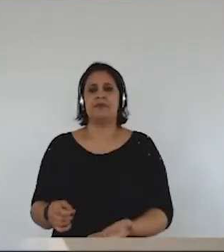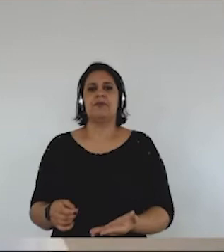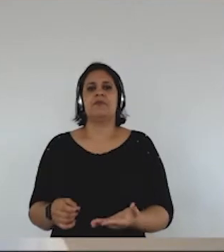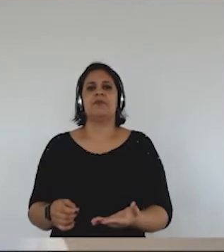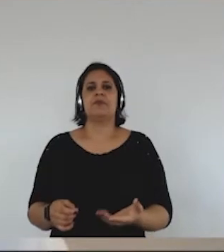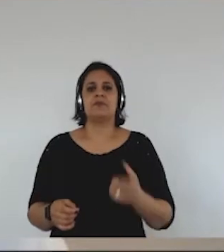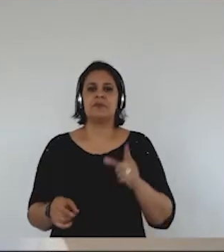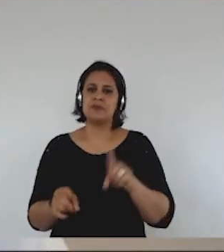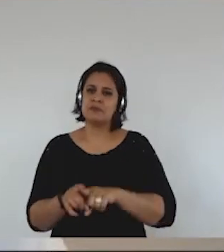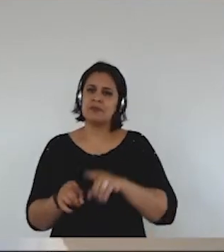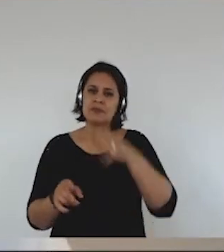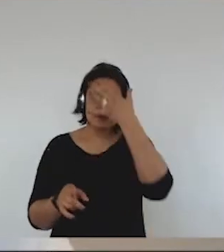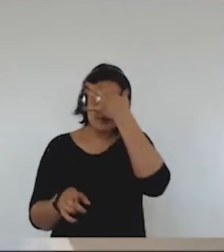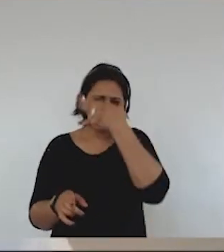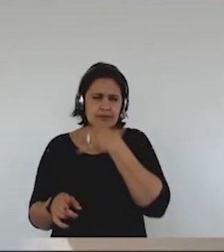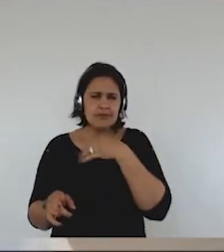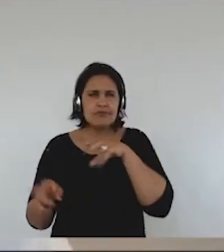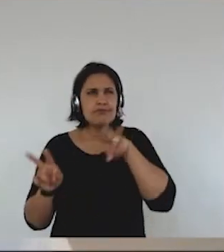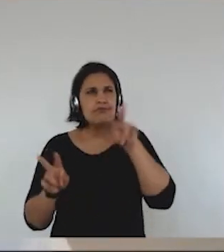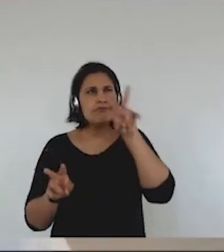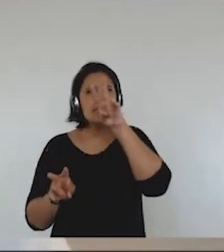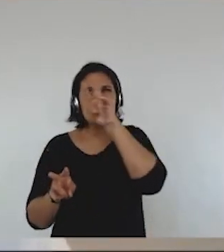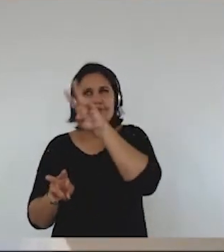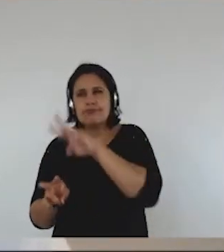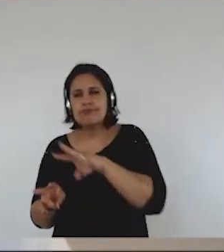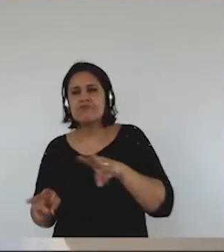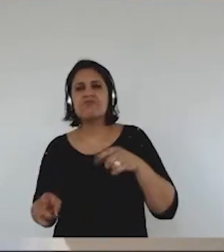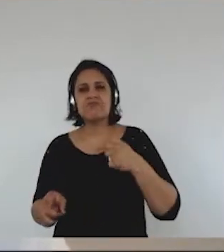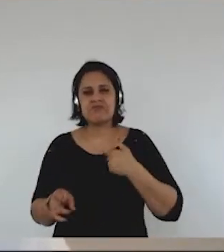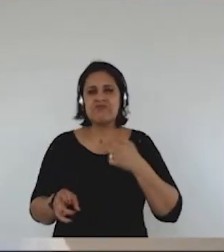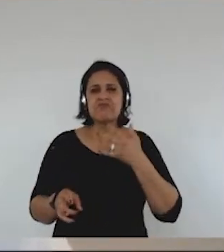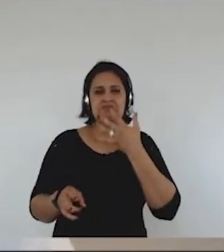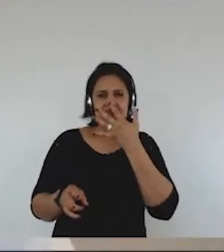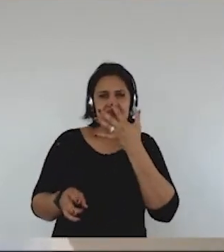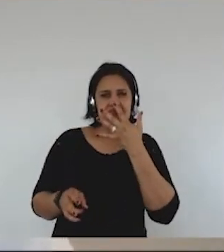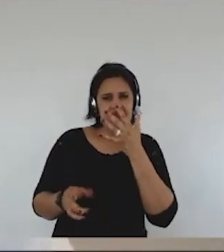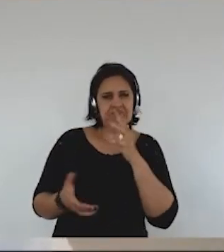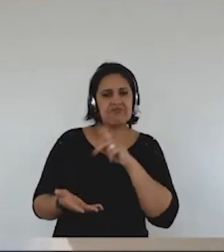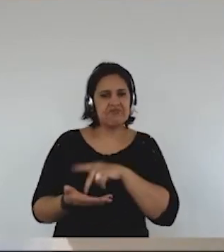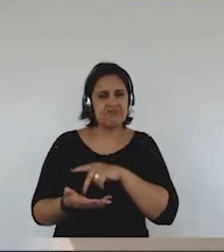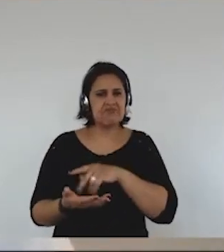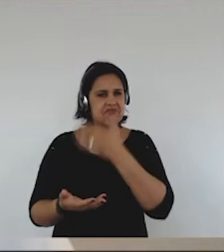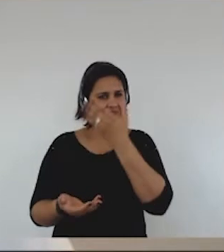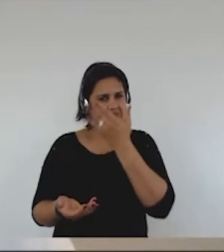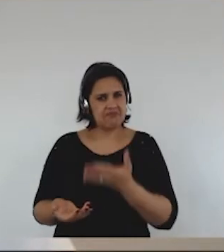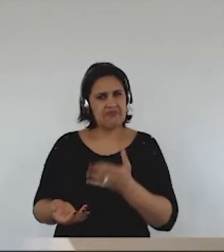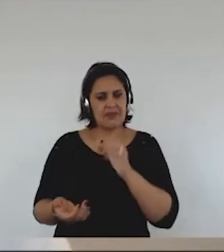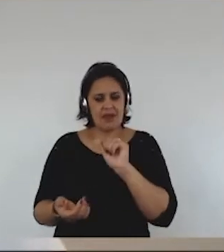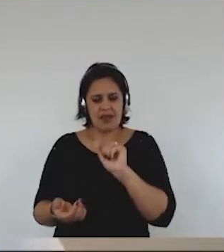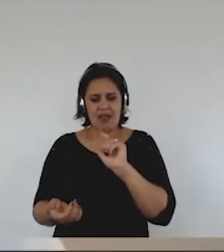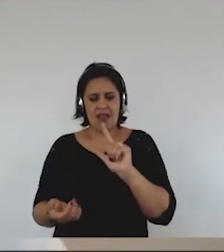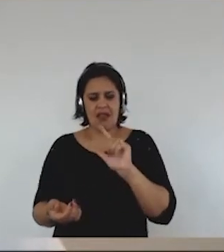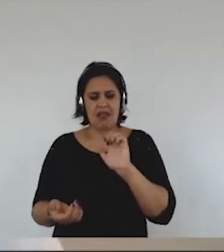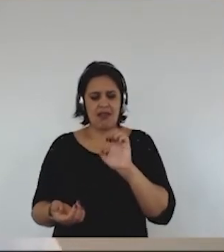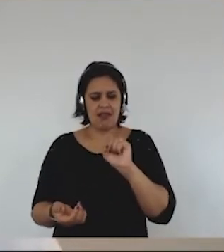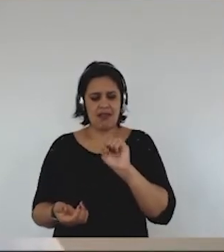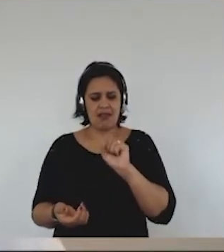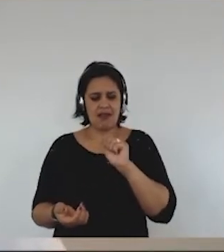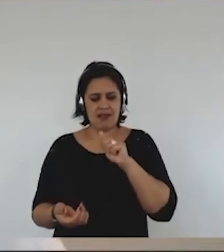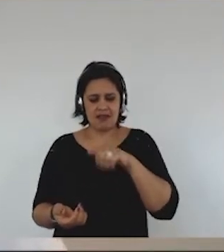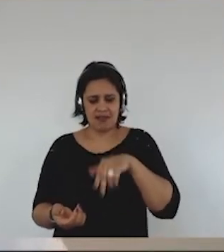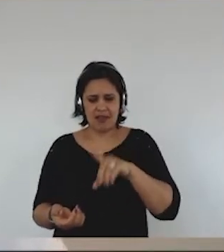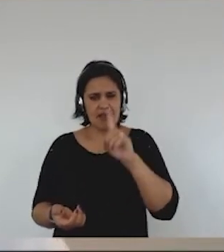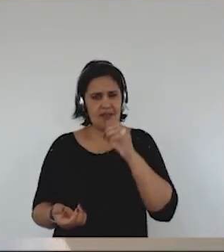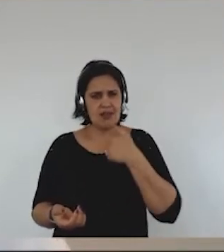rostos conhecidos e pessoas de quem eu nutro bastante admiração. Professora Alessandra, acho que nós tivemos a oportunidade de nos conhecer, mas eu